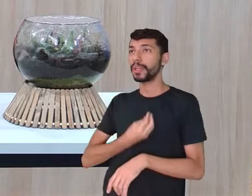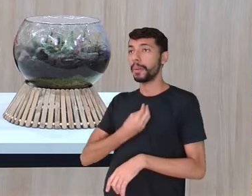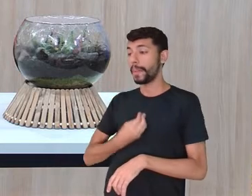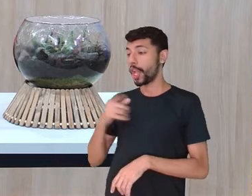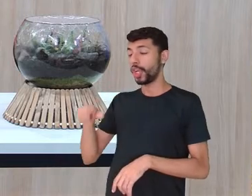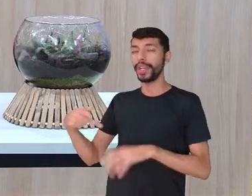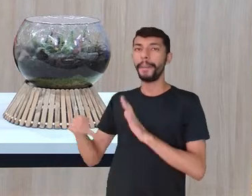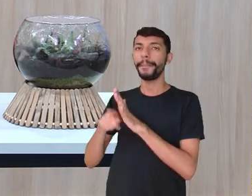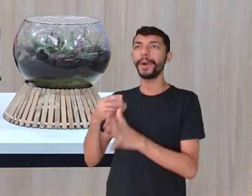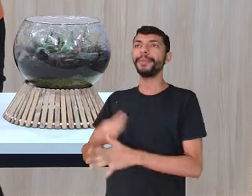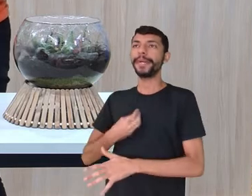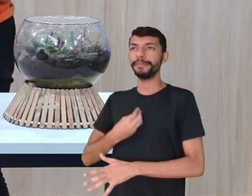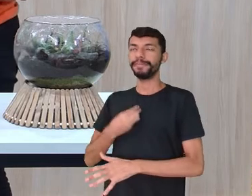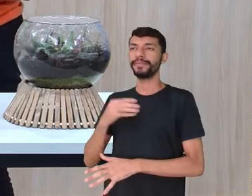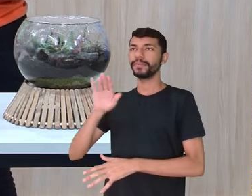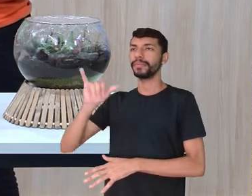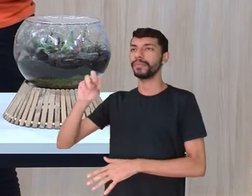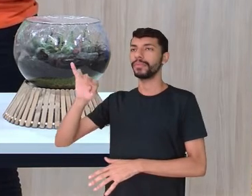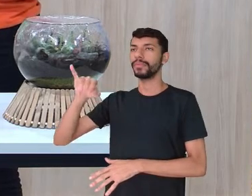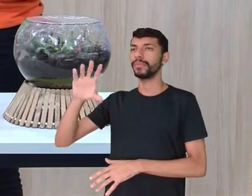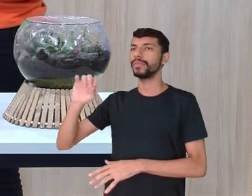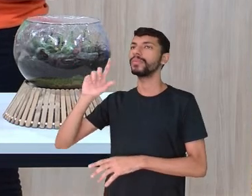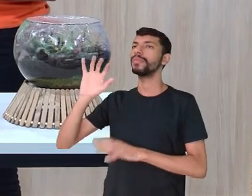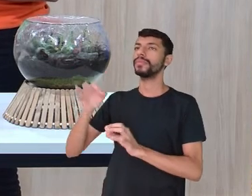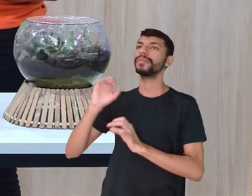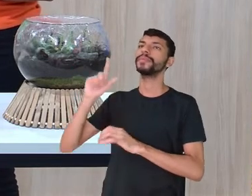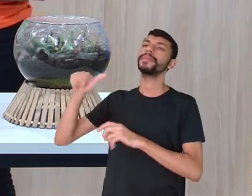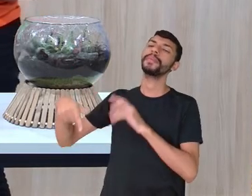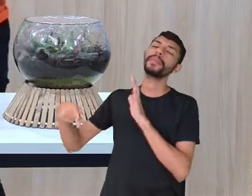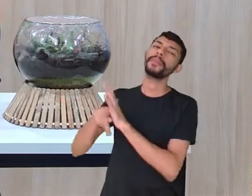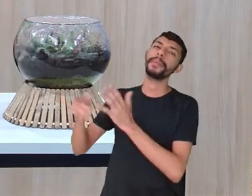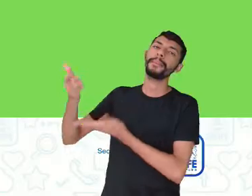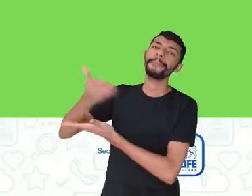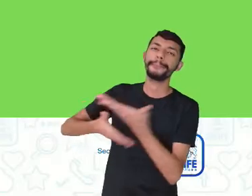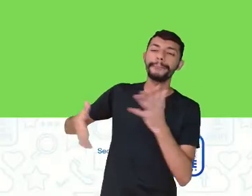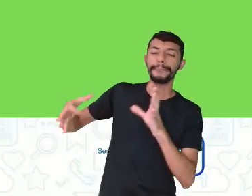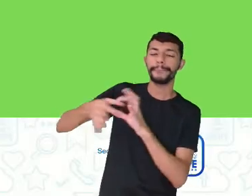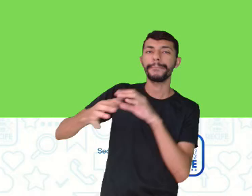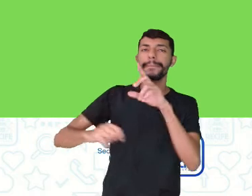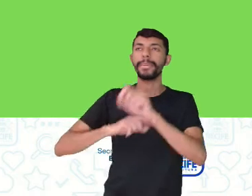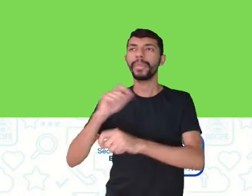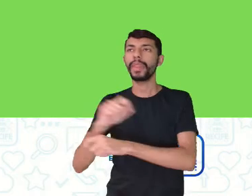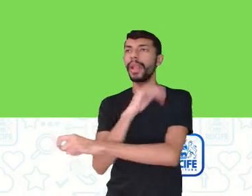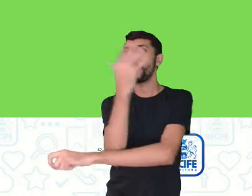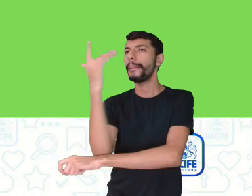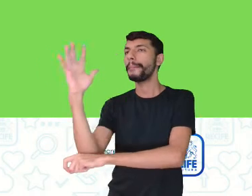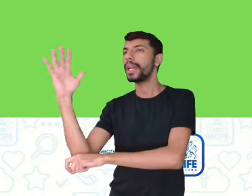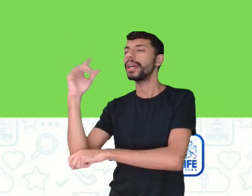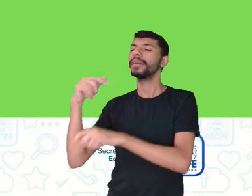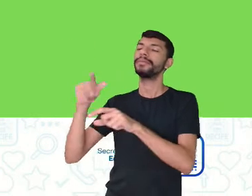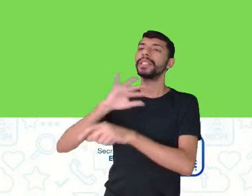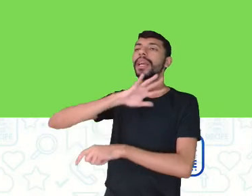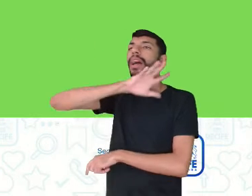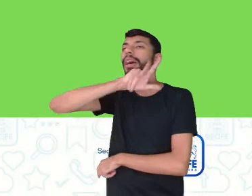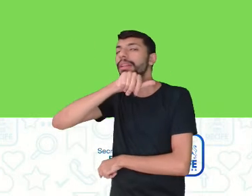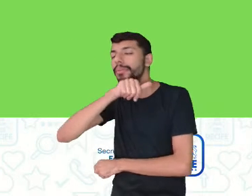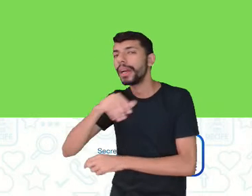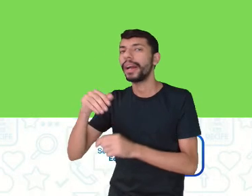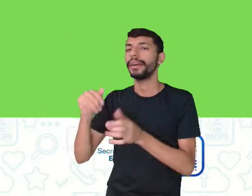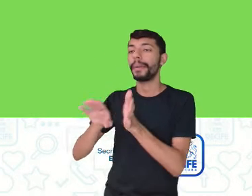vida, né? São os seres que têm vida e eles estão relacionados com as plantas,